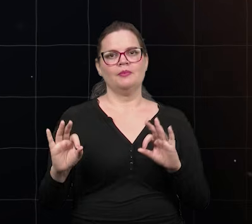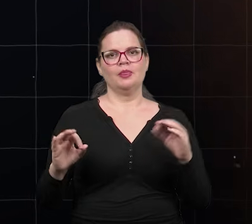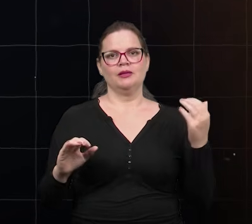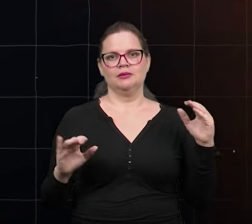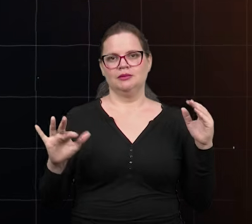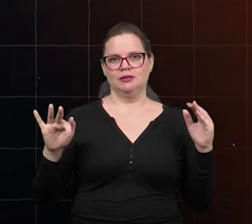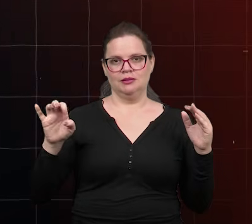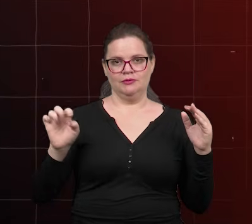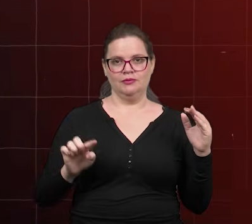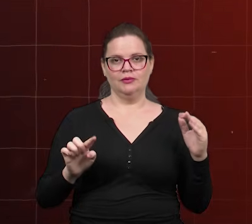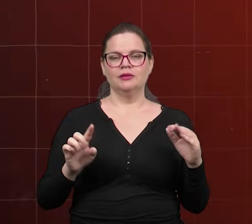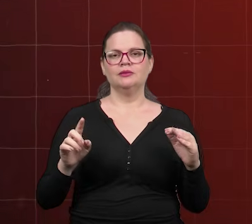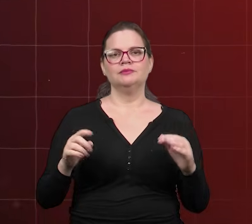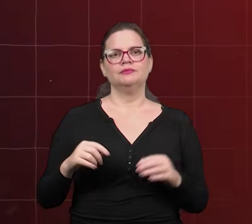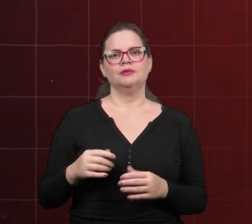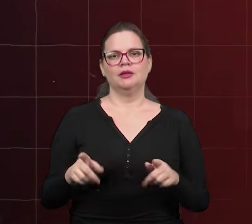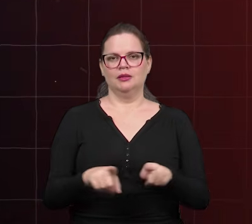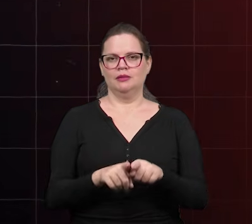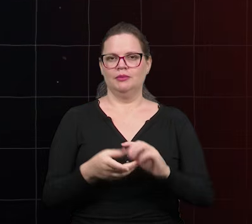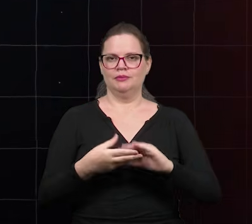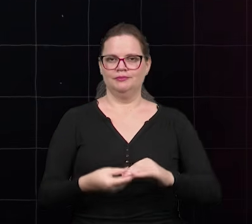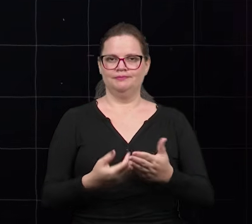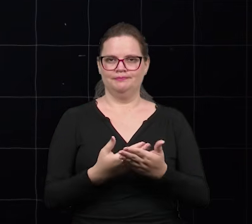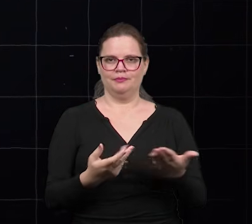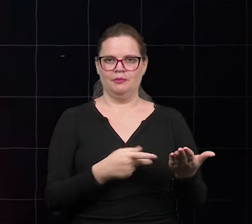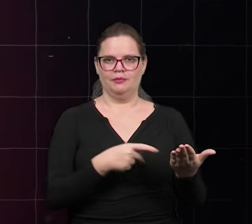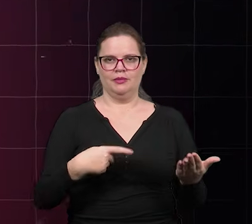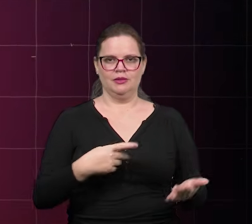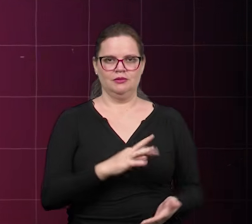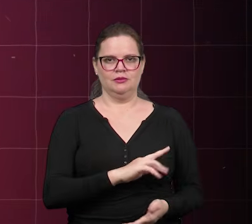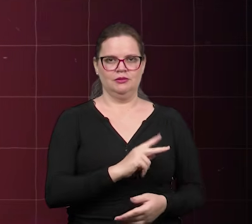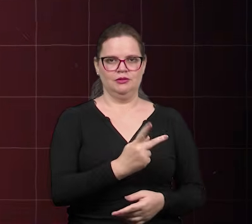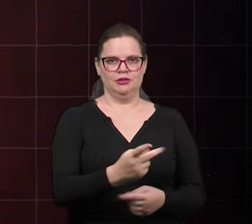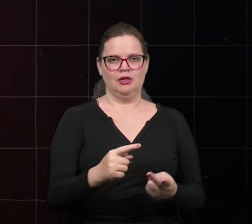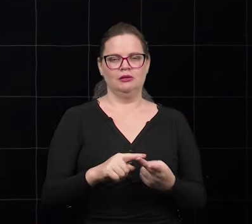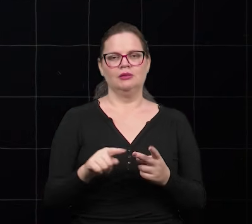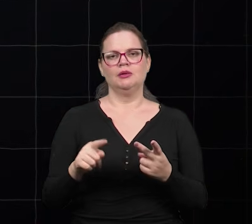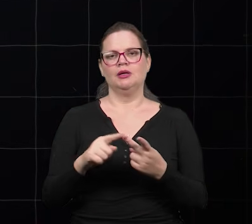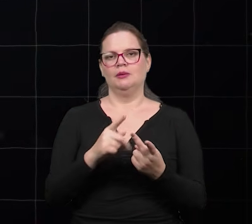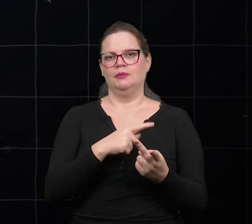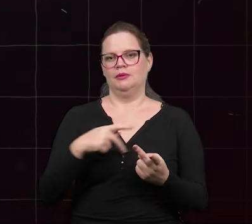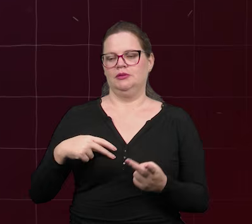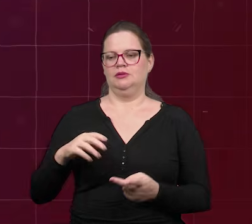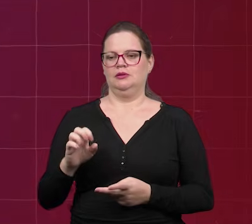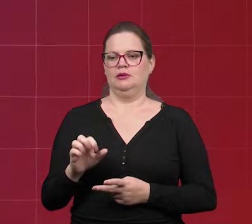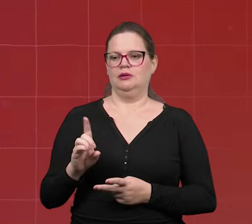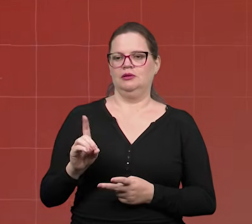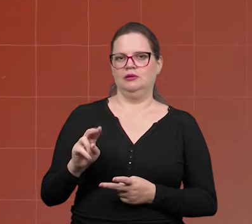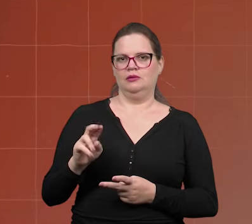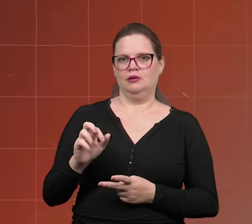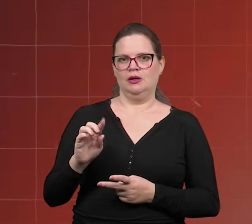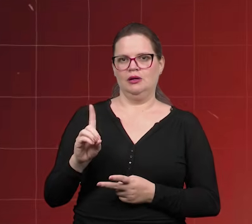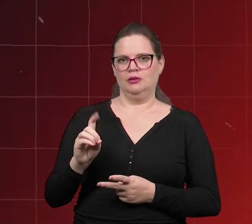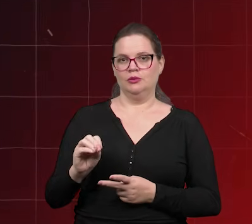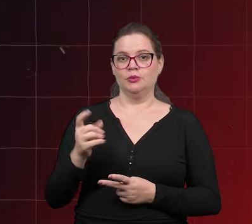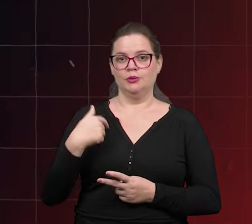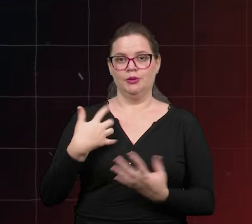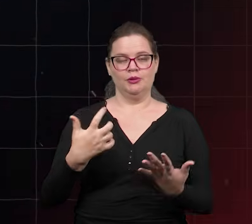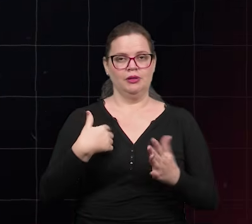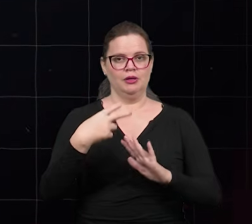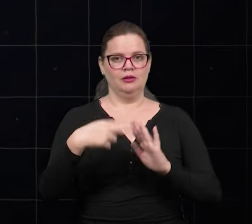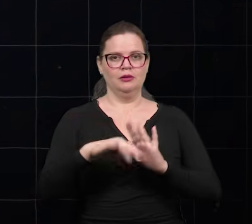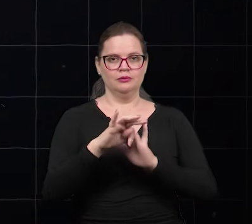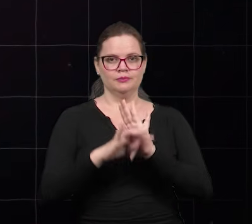Fé. Também a paz do Senhor ao pastor Tiago, também ao pastor Eduardo Rosetti. Gostaria de ler aqui um texto